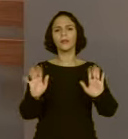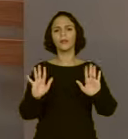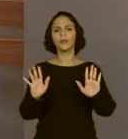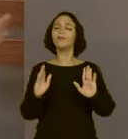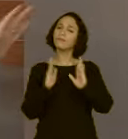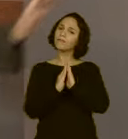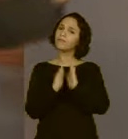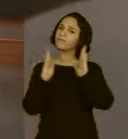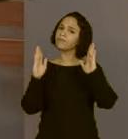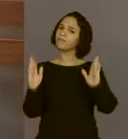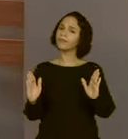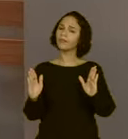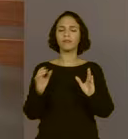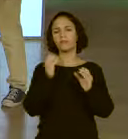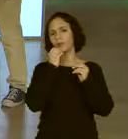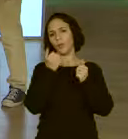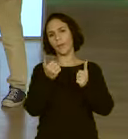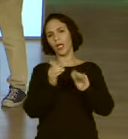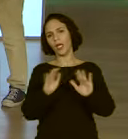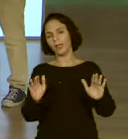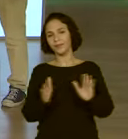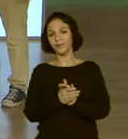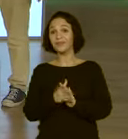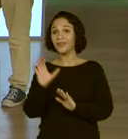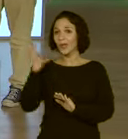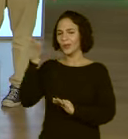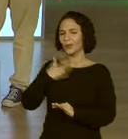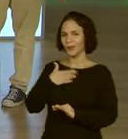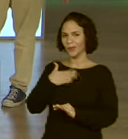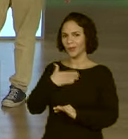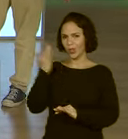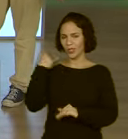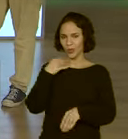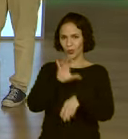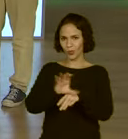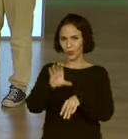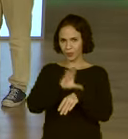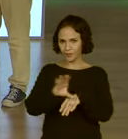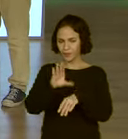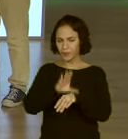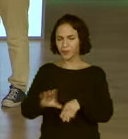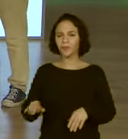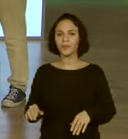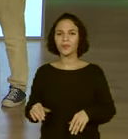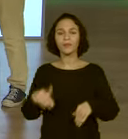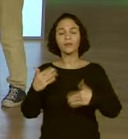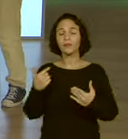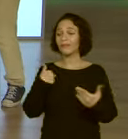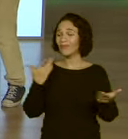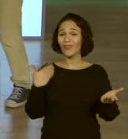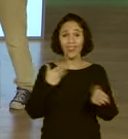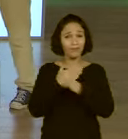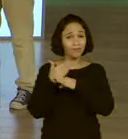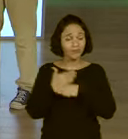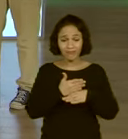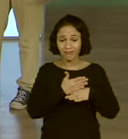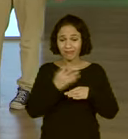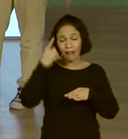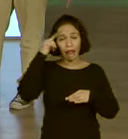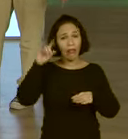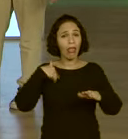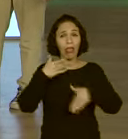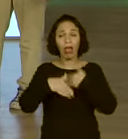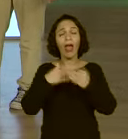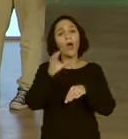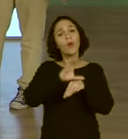Alonga esse prazo e tá tudo bem. Isso aconteceu comigo quando eu estava fazendo um curso, aí eu meio que me perdi nos prazos, e aí o